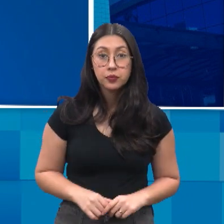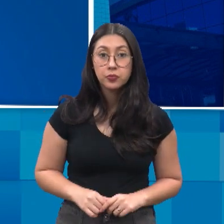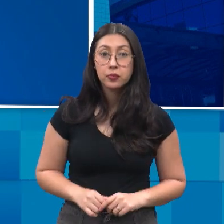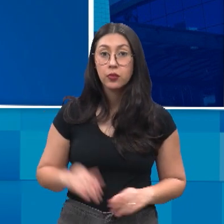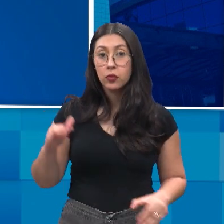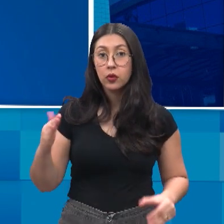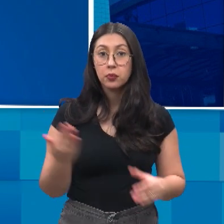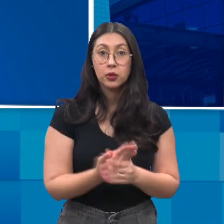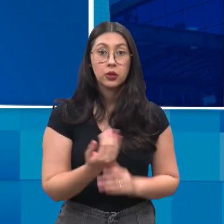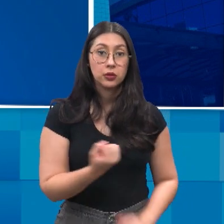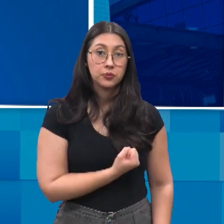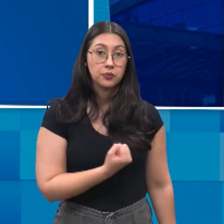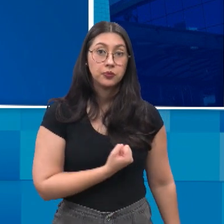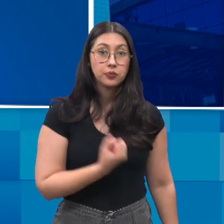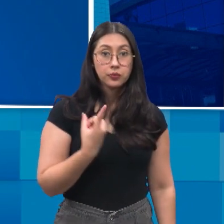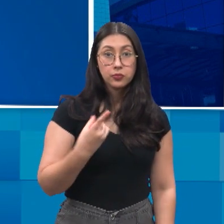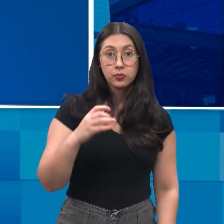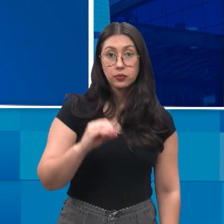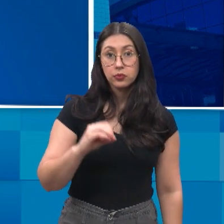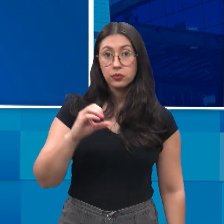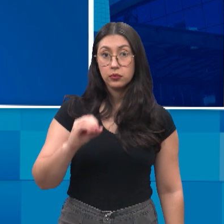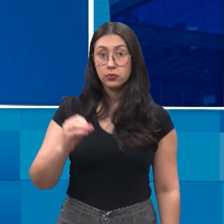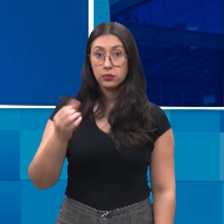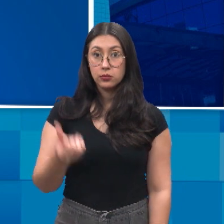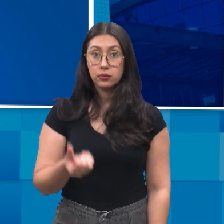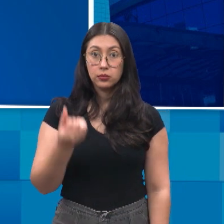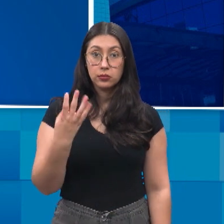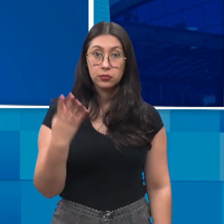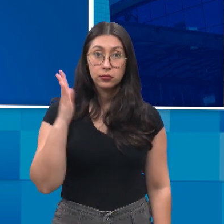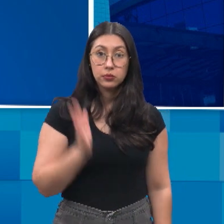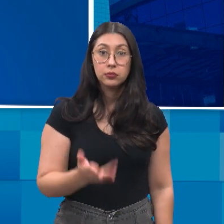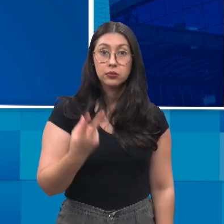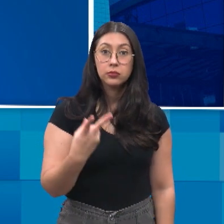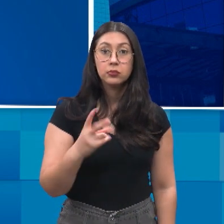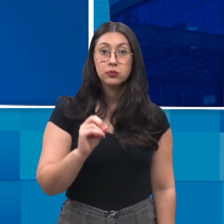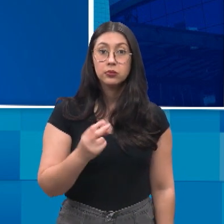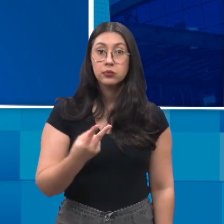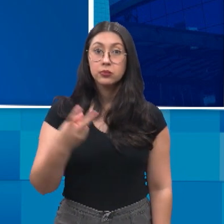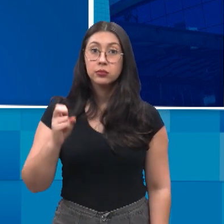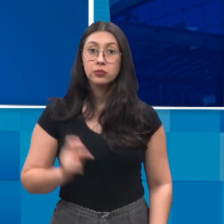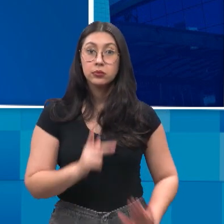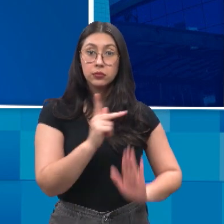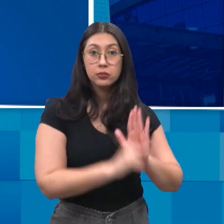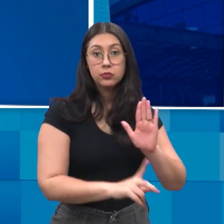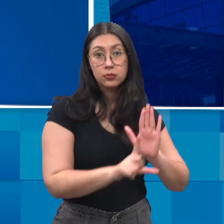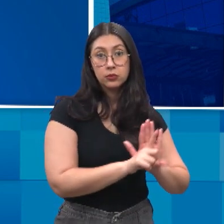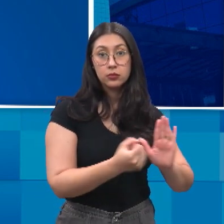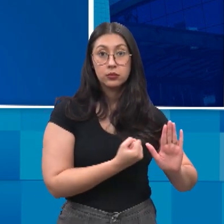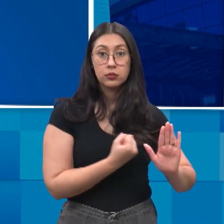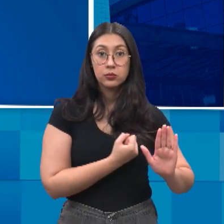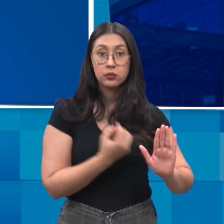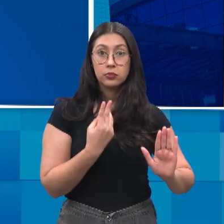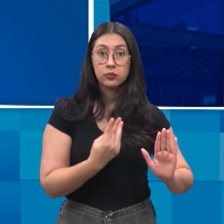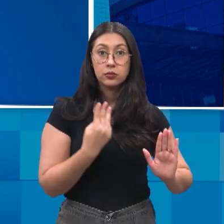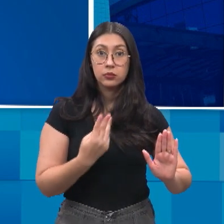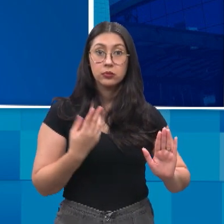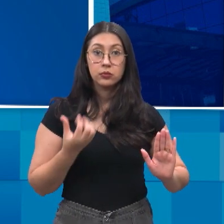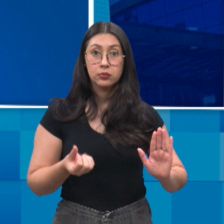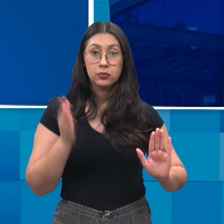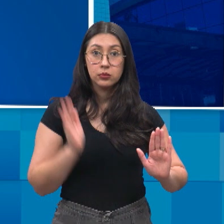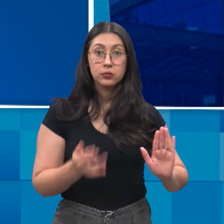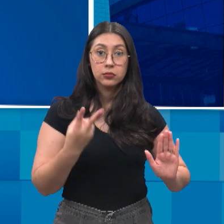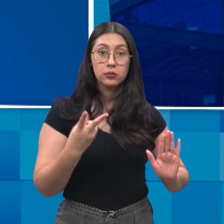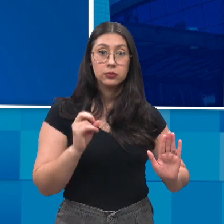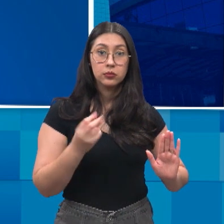Processo número 10.064 de 2025, projeto de lei número 336 de 2025,